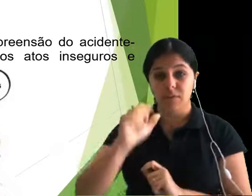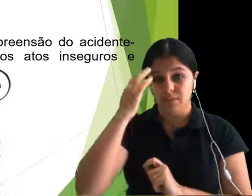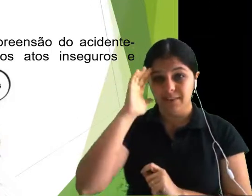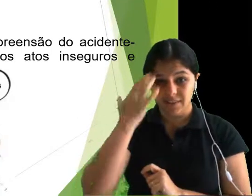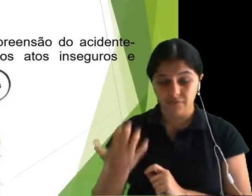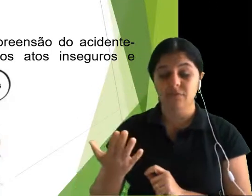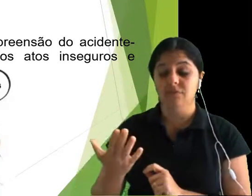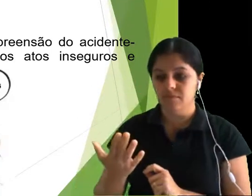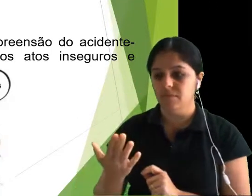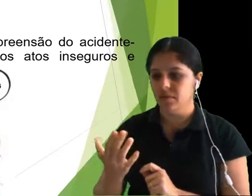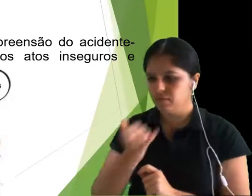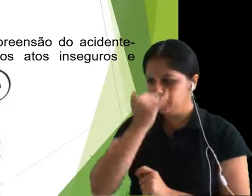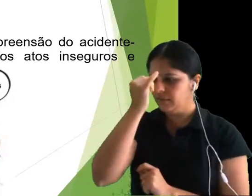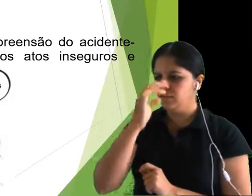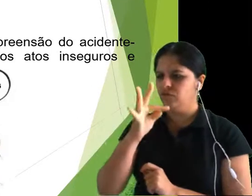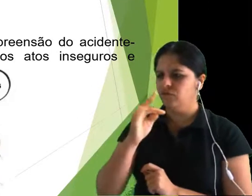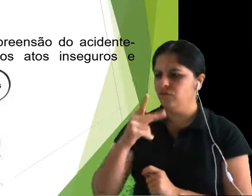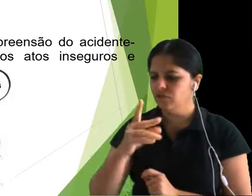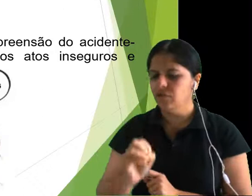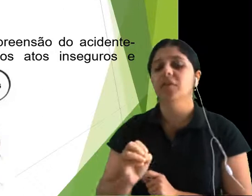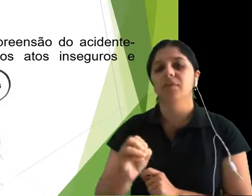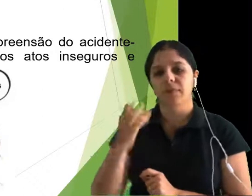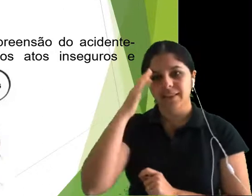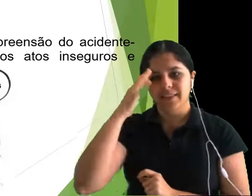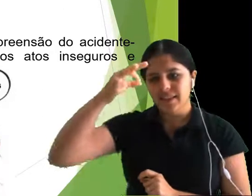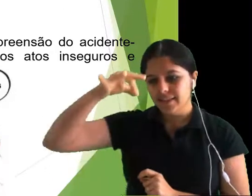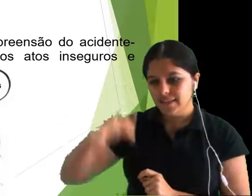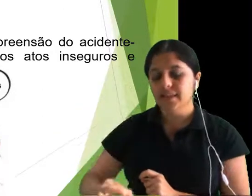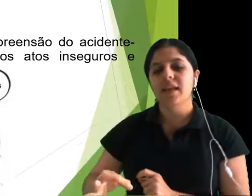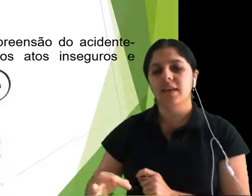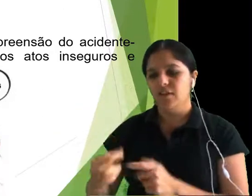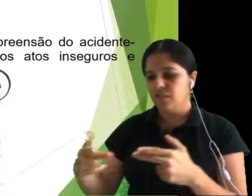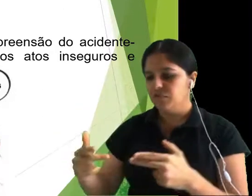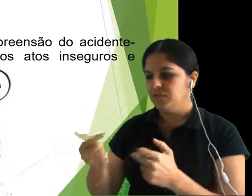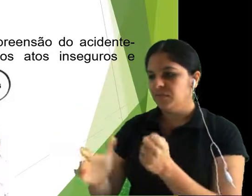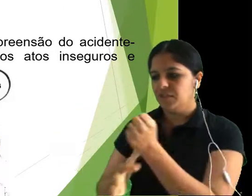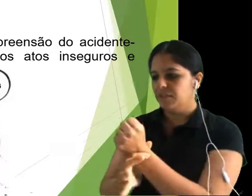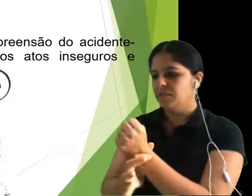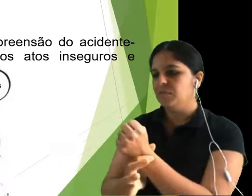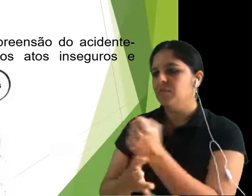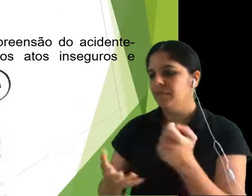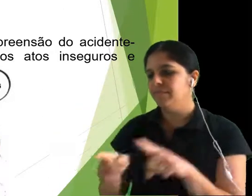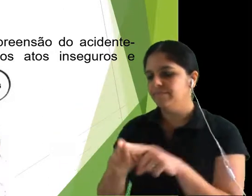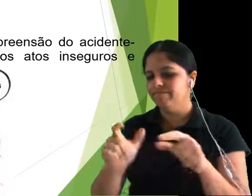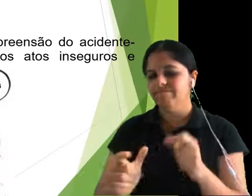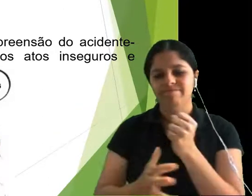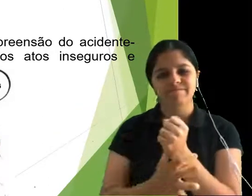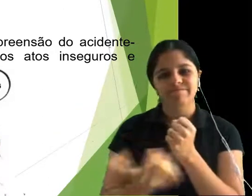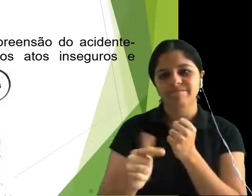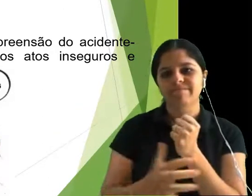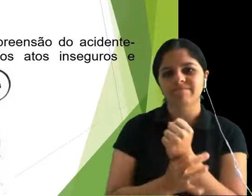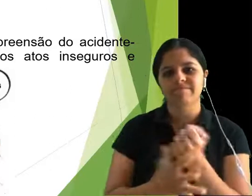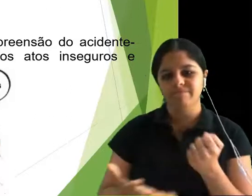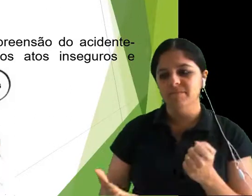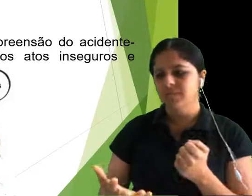compreensão do acidente tipo vai facilitar muito a identificação dos atos inseguros ou das condições inseguras. Então, para análise